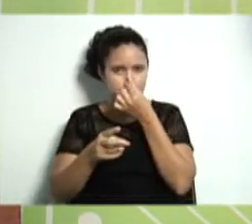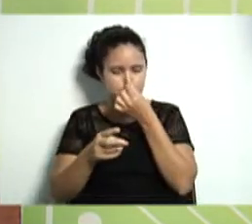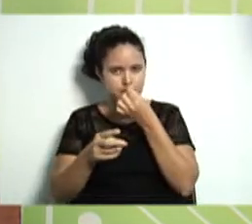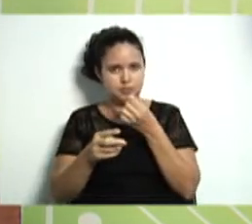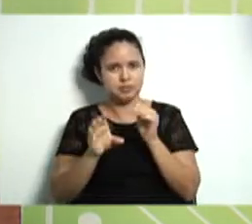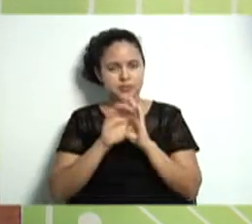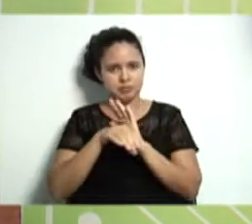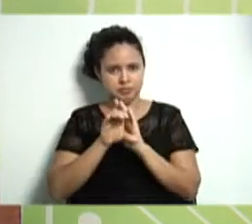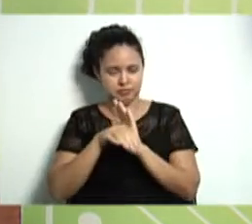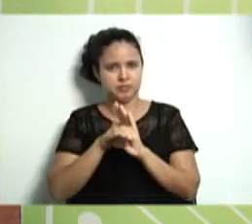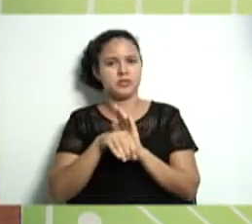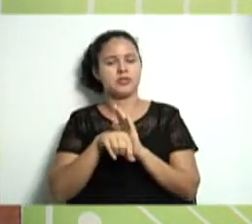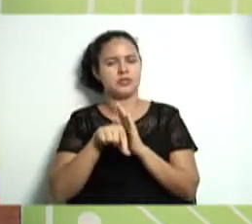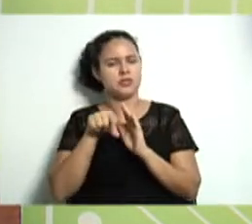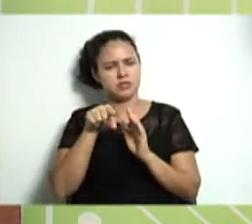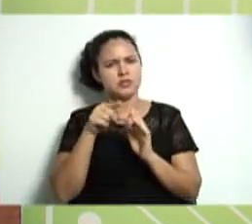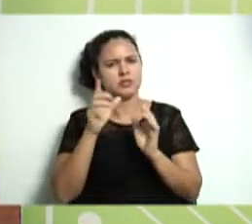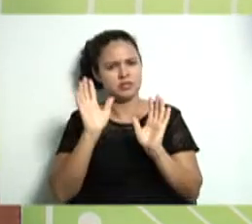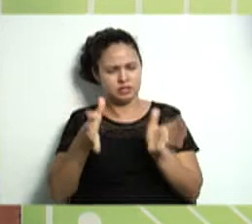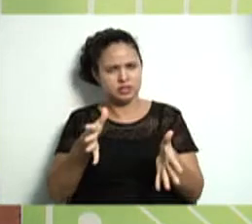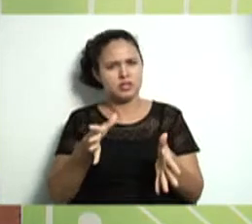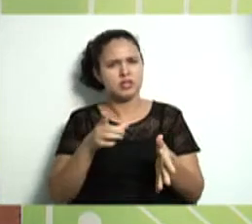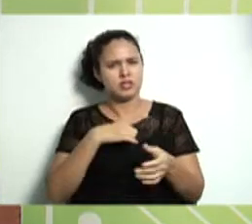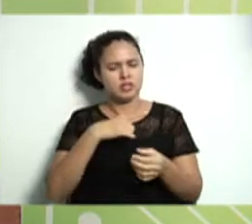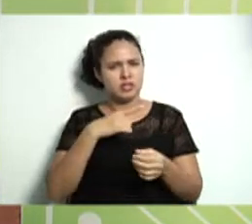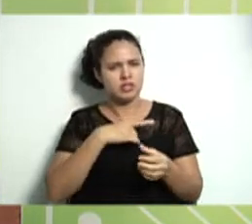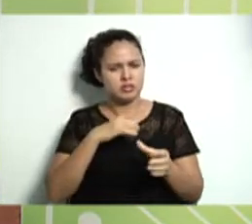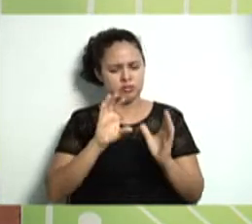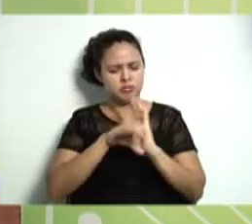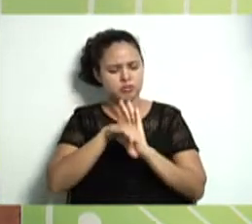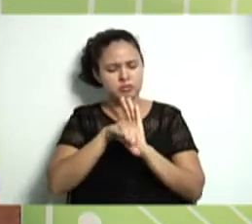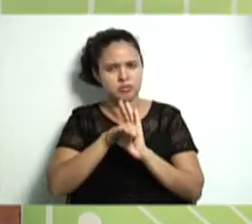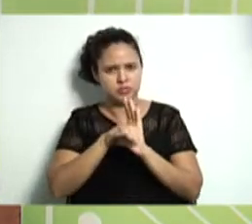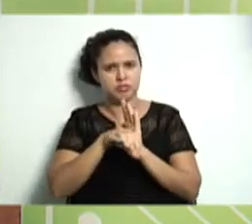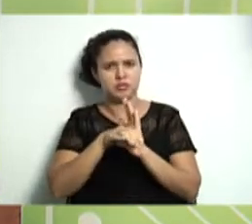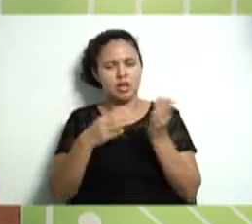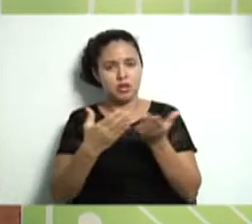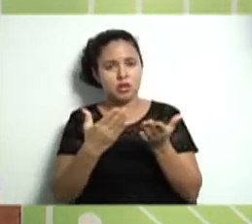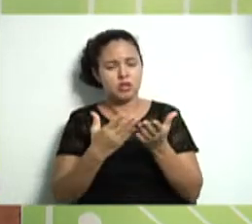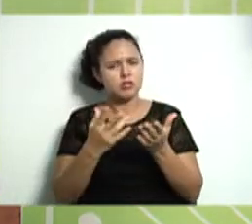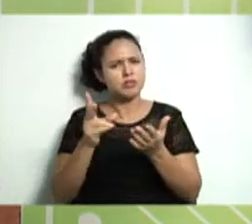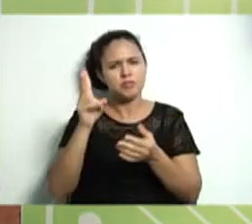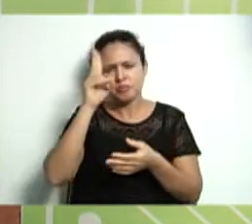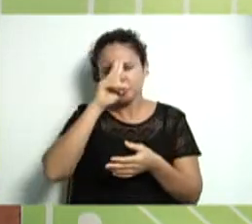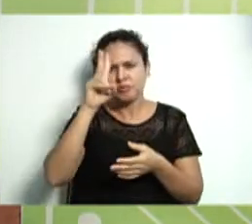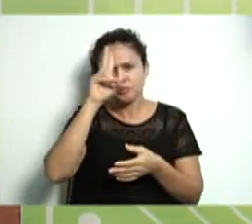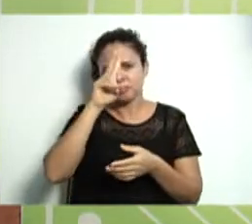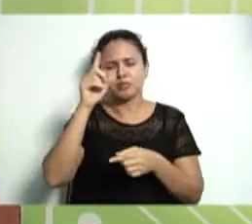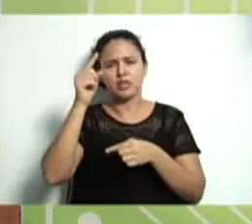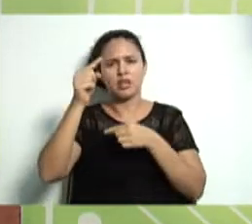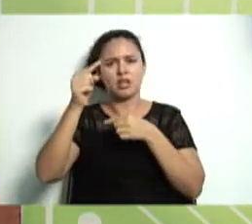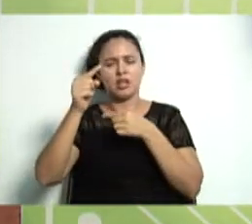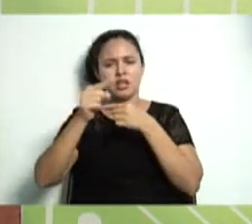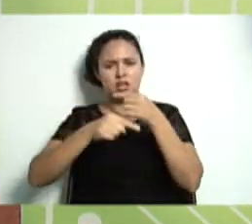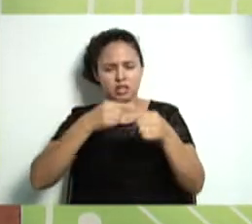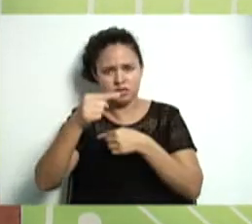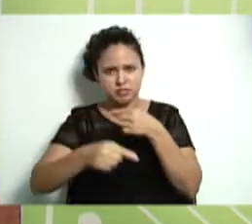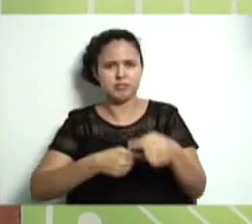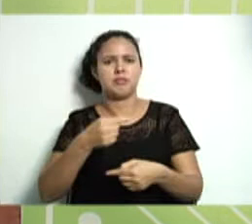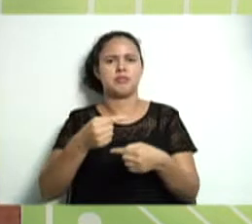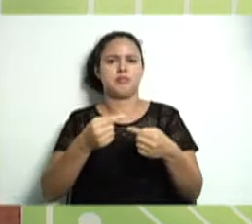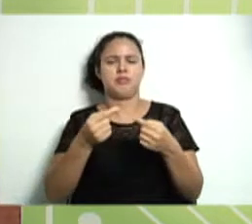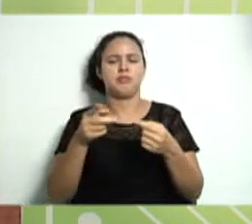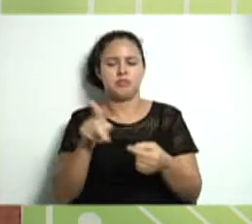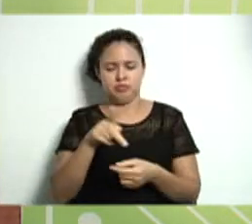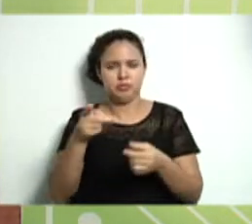no conteúdo. Eu sei que vocês já têm esse conteúdo e aí nós vamos fazer uma breve revisão daquilo que o professor Eliane falou. O que